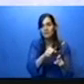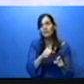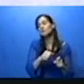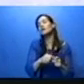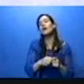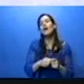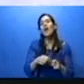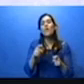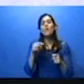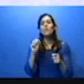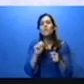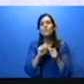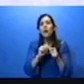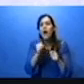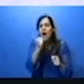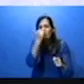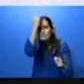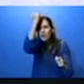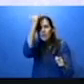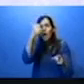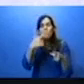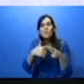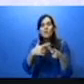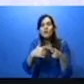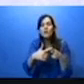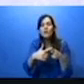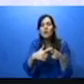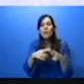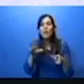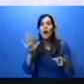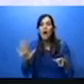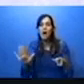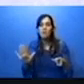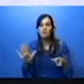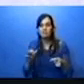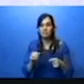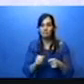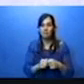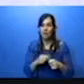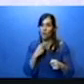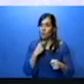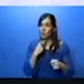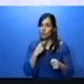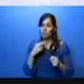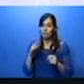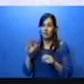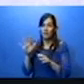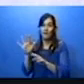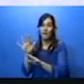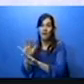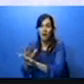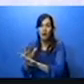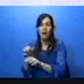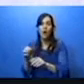ocorrem como se uma pessoa eventualmente, acidentalmente, coloca a mão nela. Em situações como, por exemplo, calçar